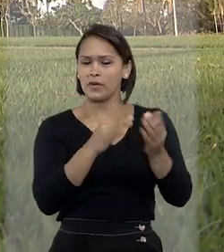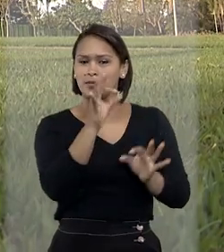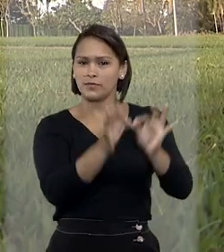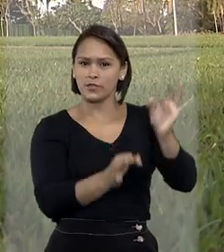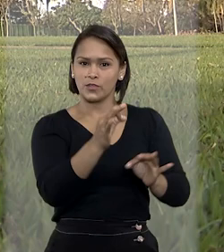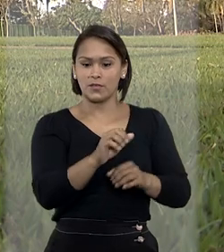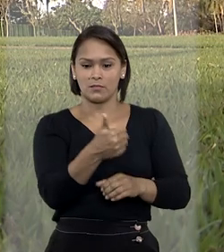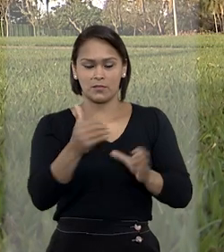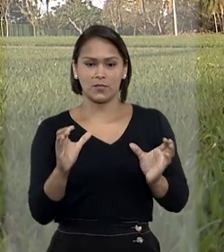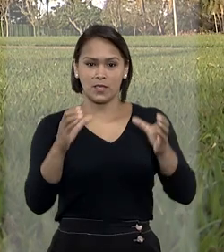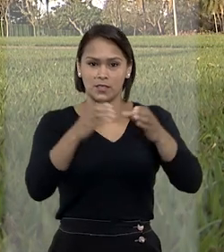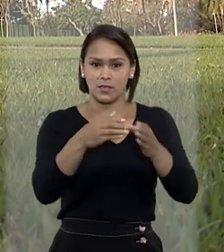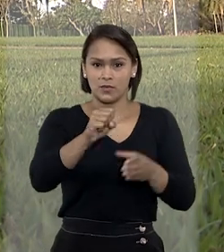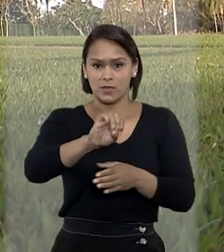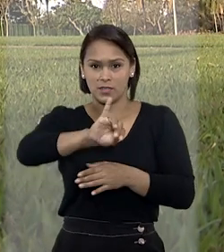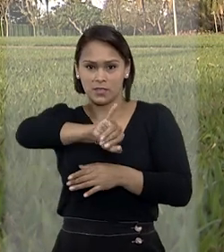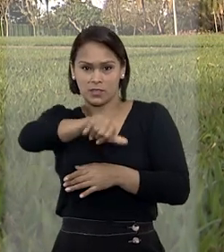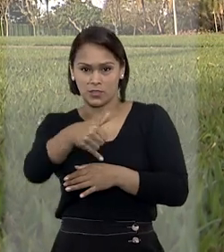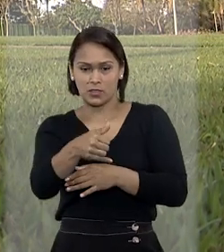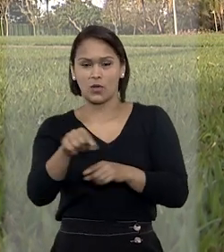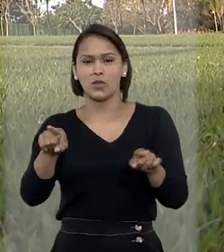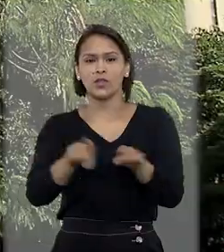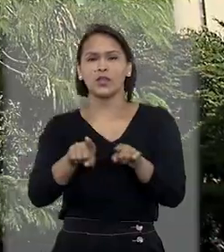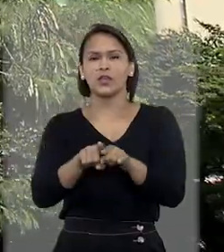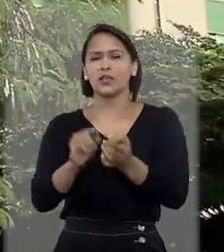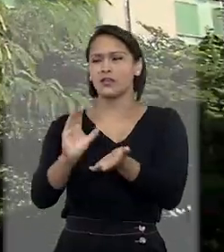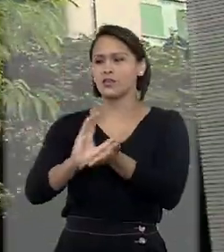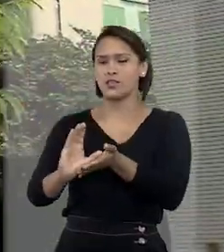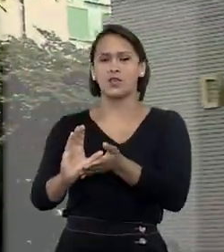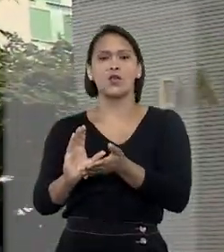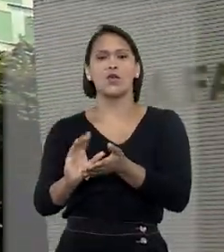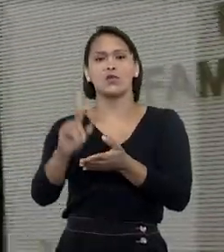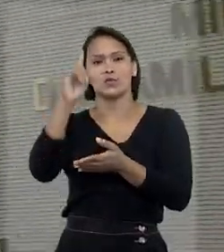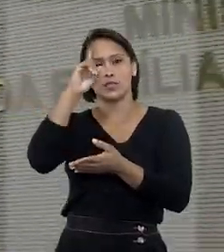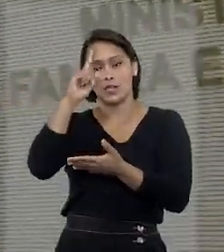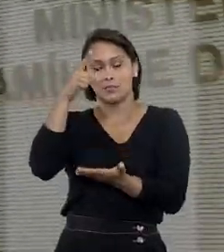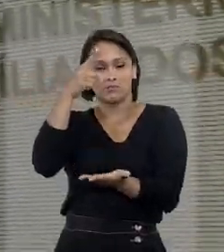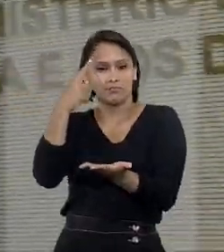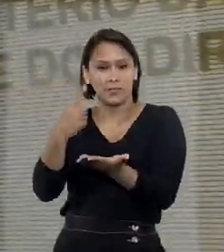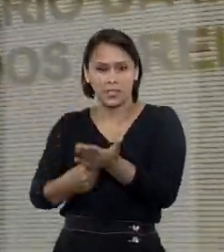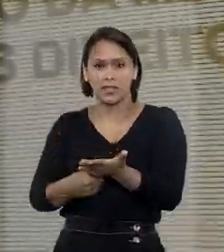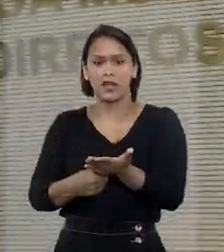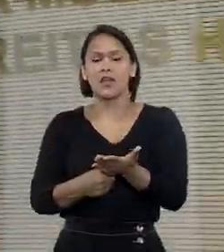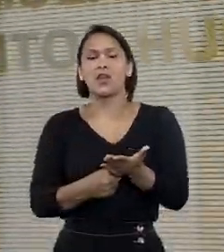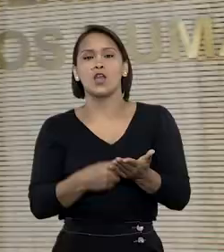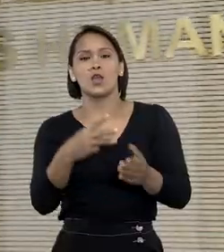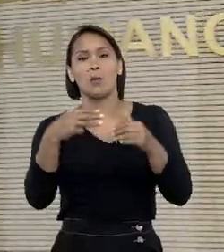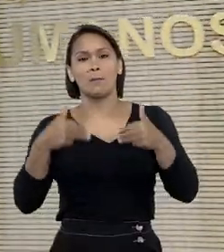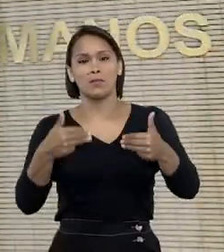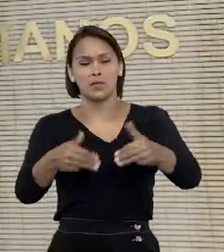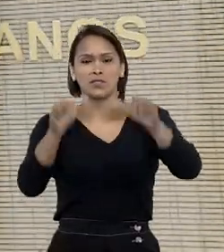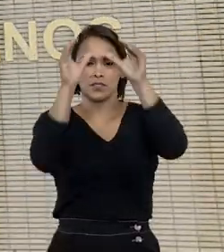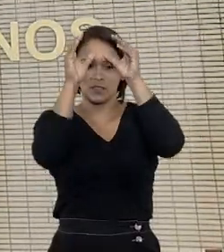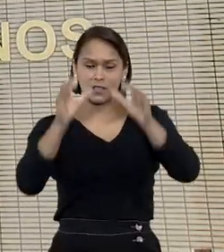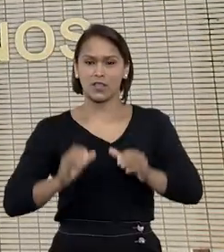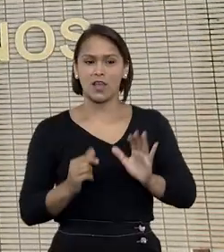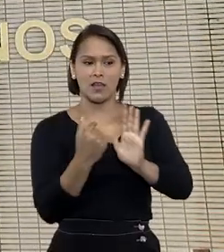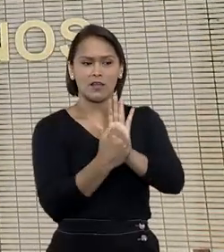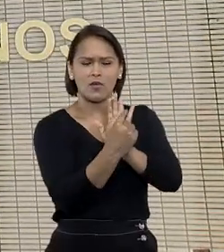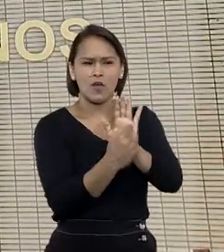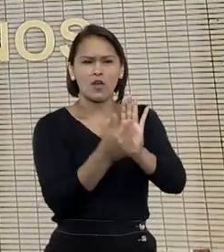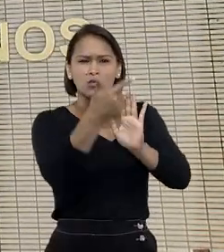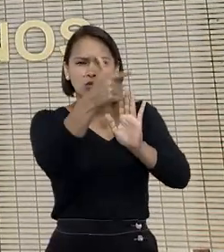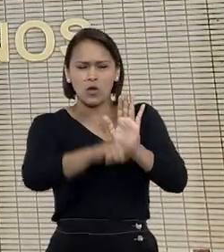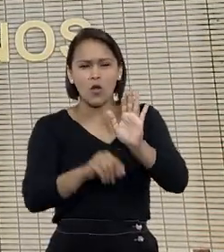caso muito parecido foi julgado pela primeira seção do STJ que concedeu habeas data para determinar que o ministério da Cidadania